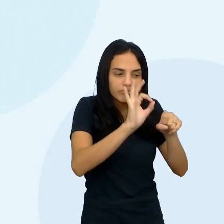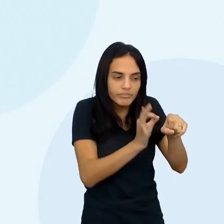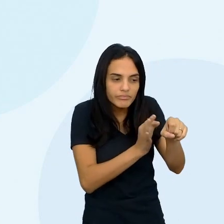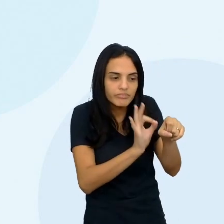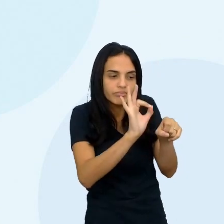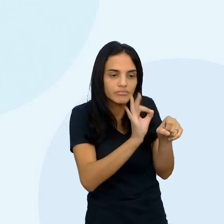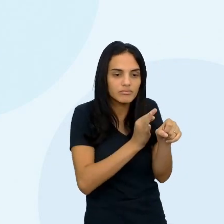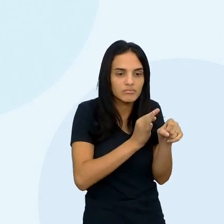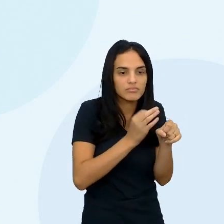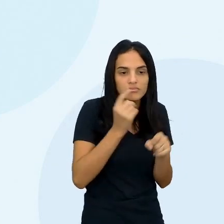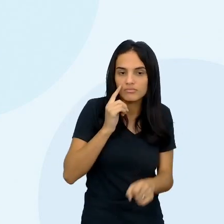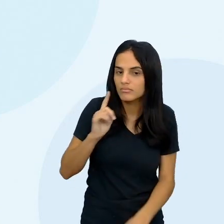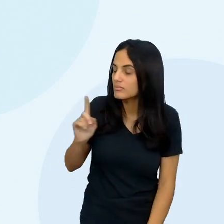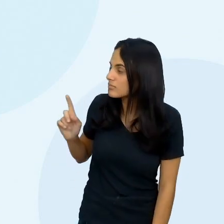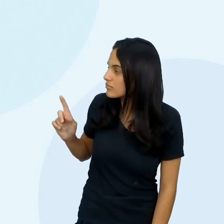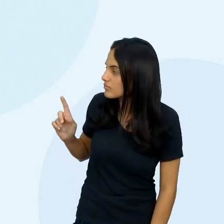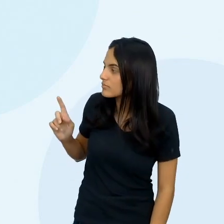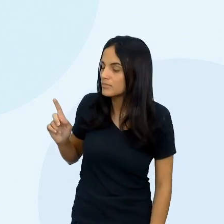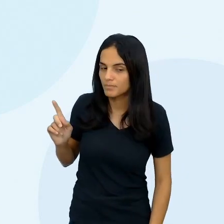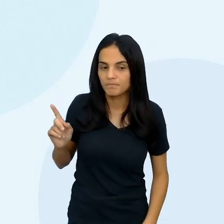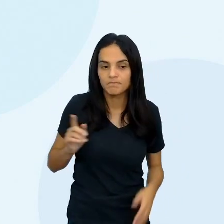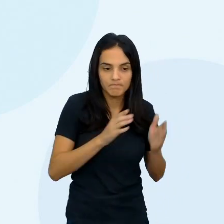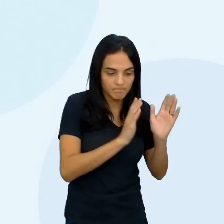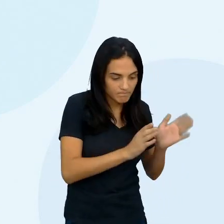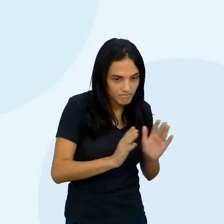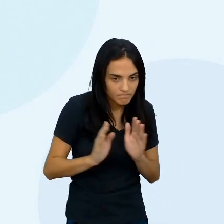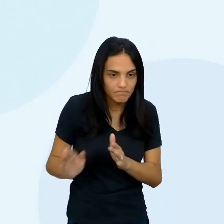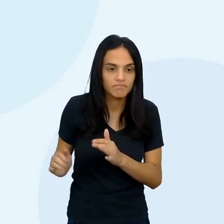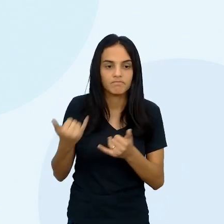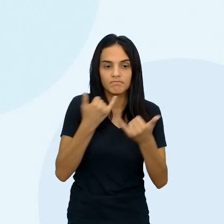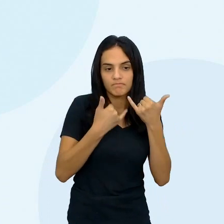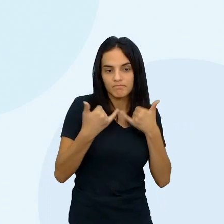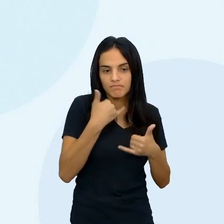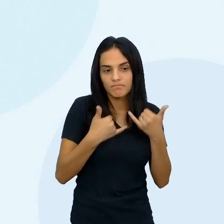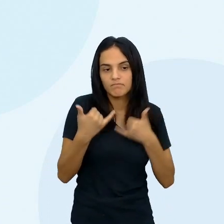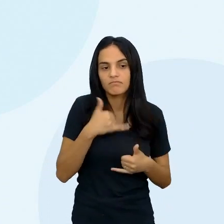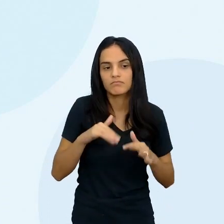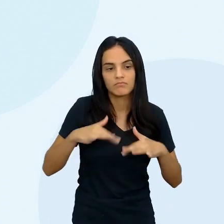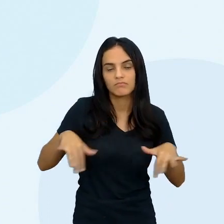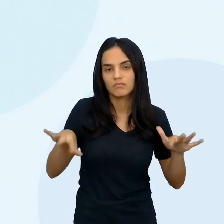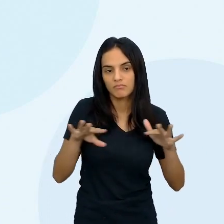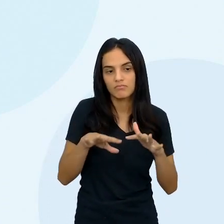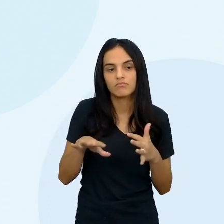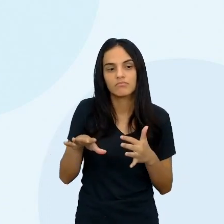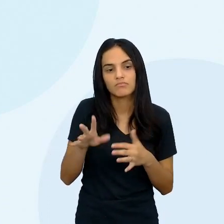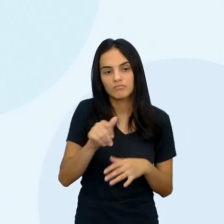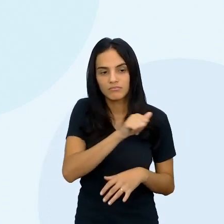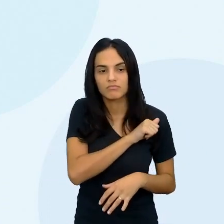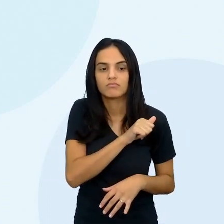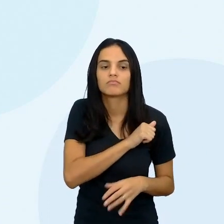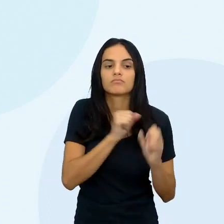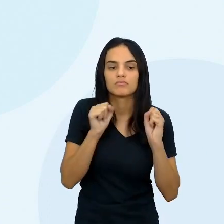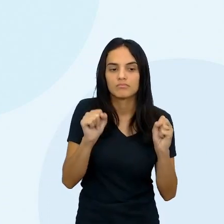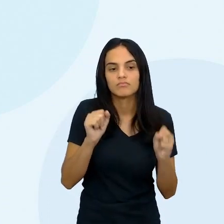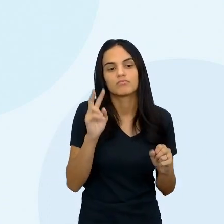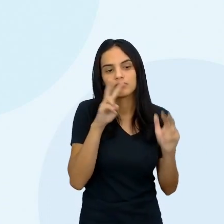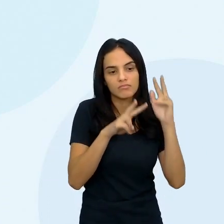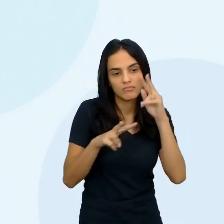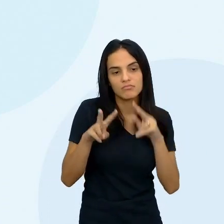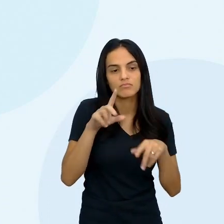da planta baixa, organizando as informações, né, o estudante pode rever suas